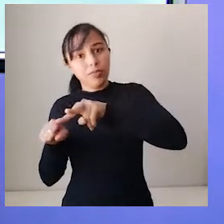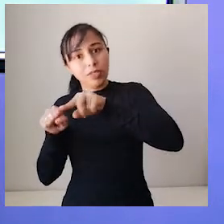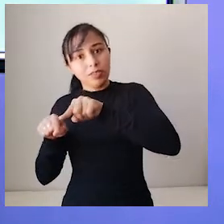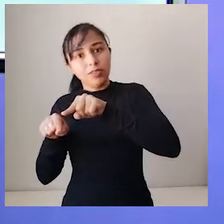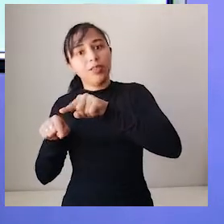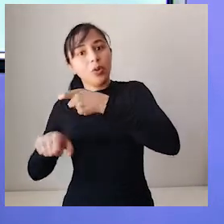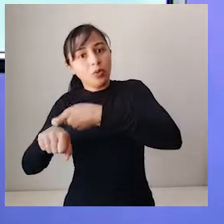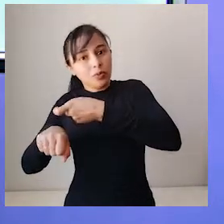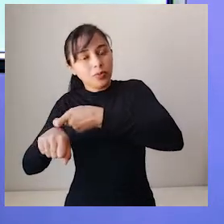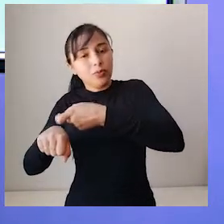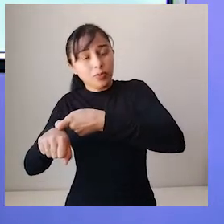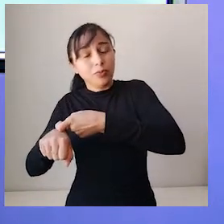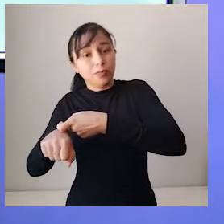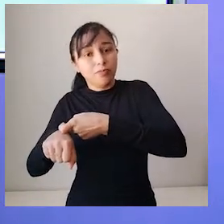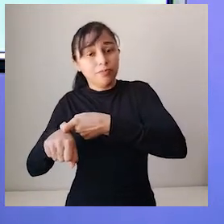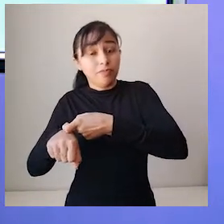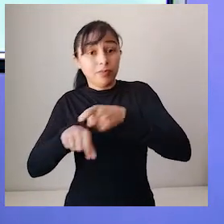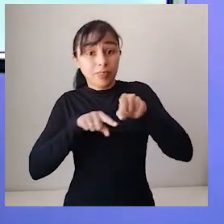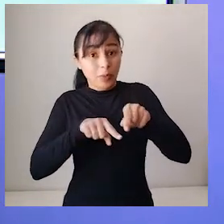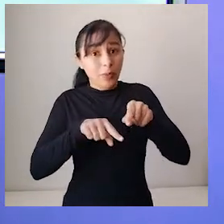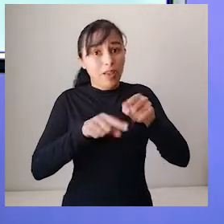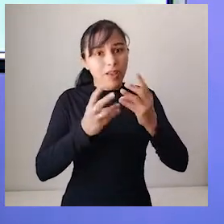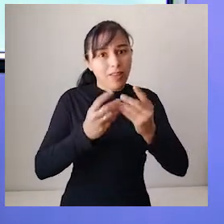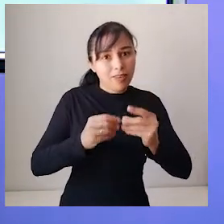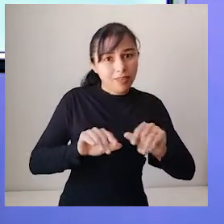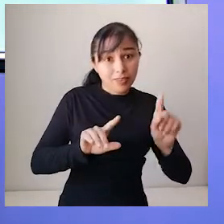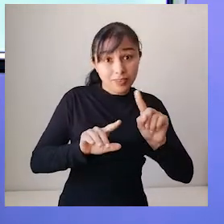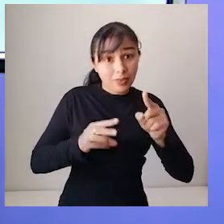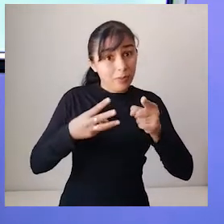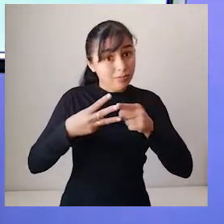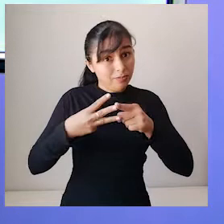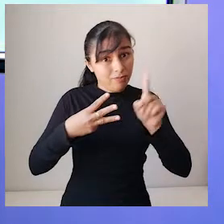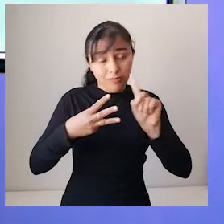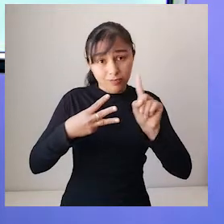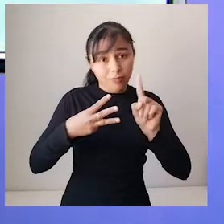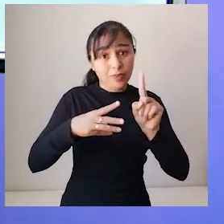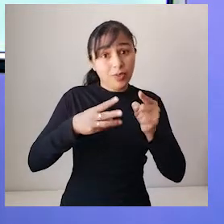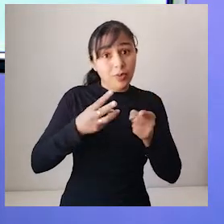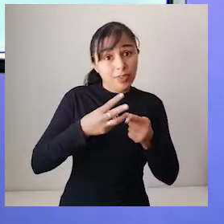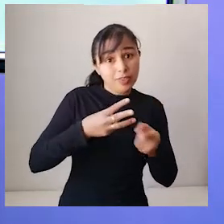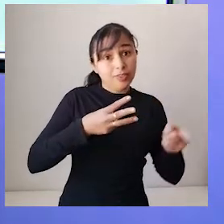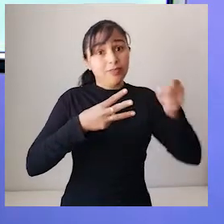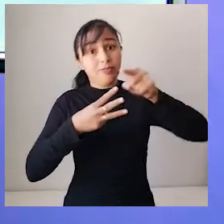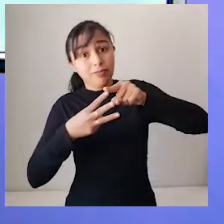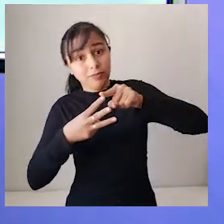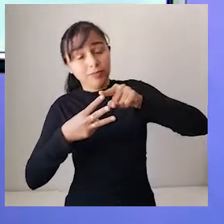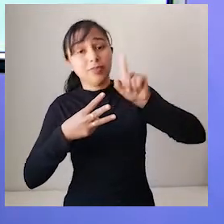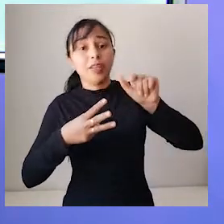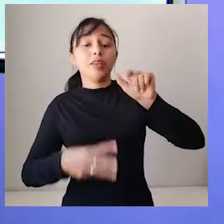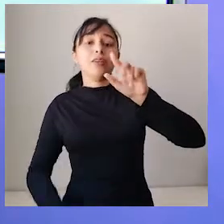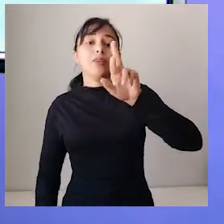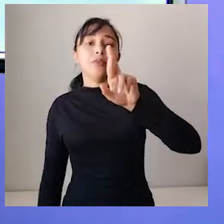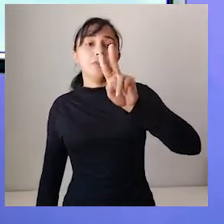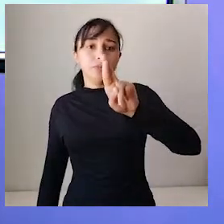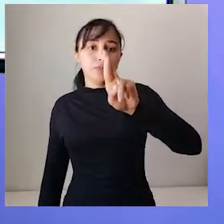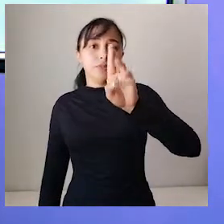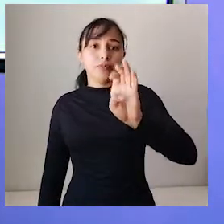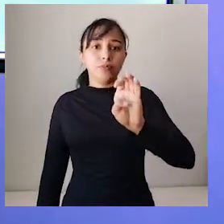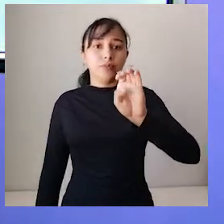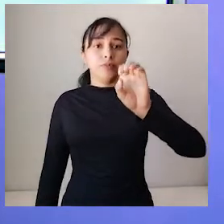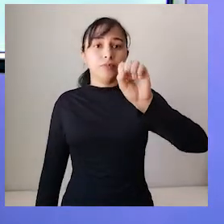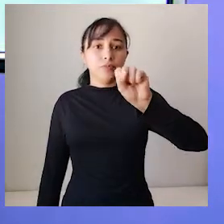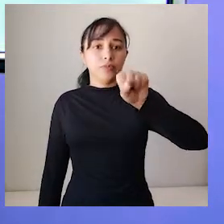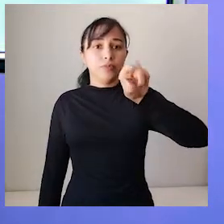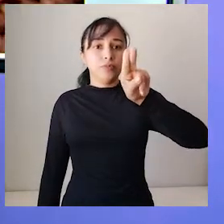sólido, novamente sem passar pelo intermediário, que é o líquido, a gente chama de